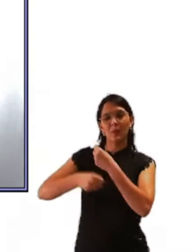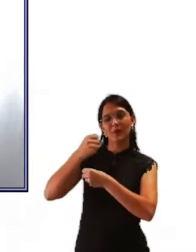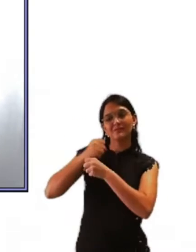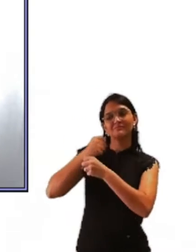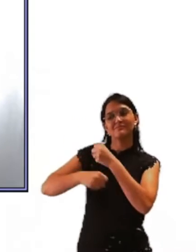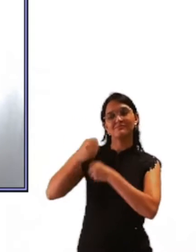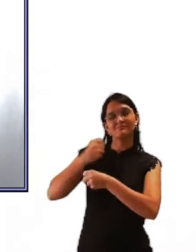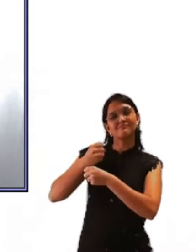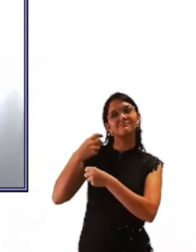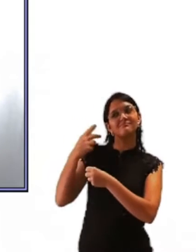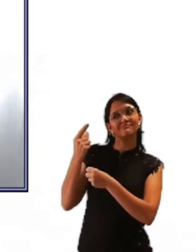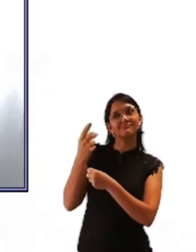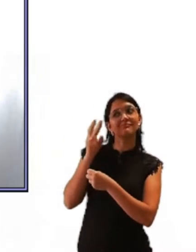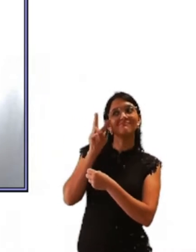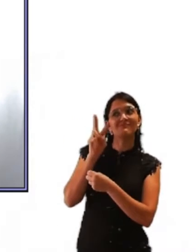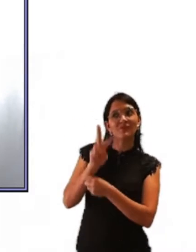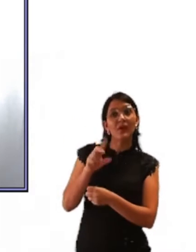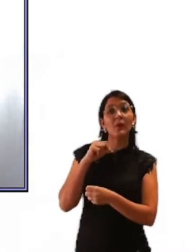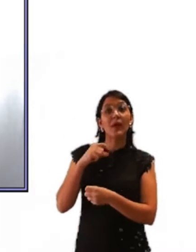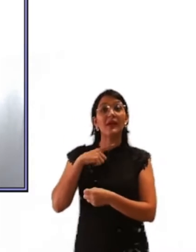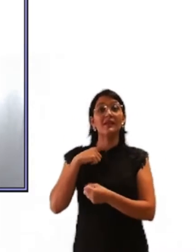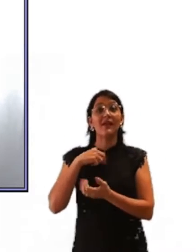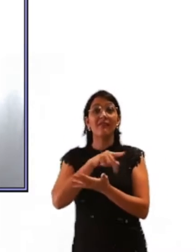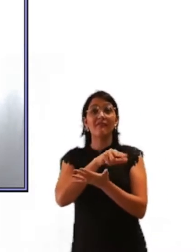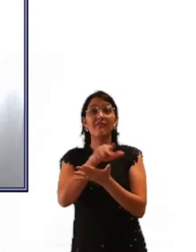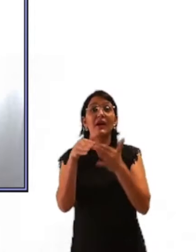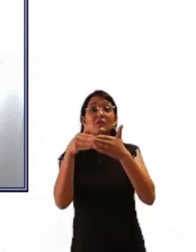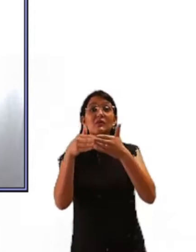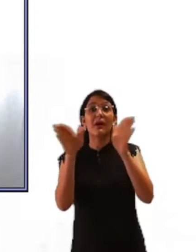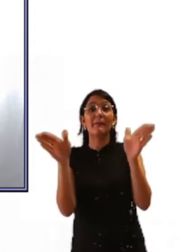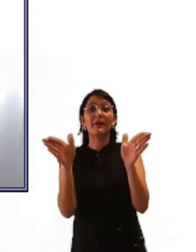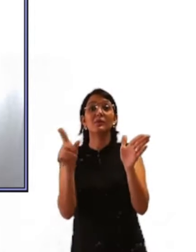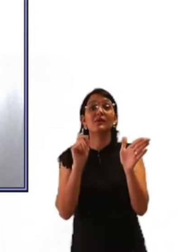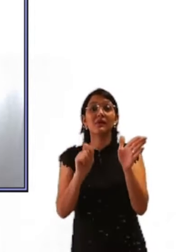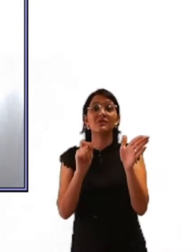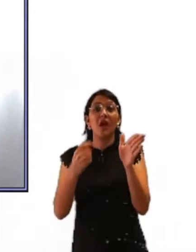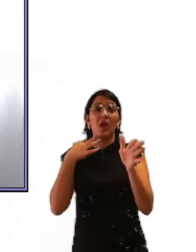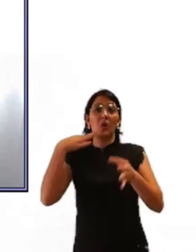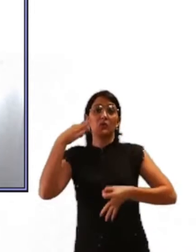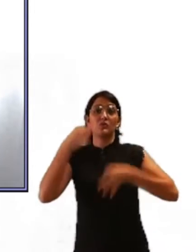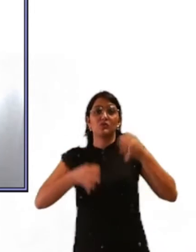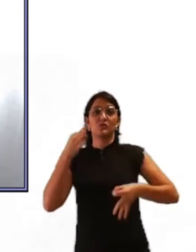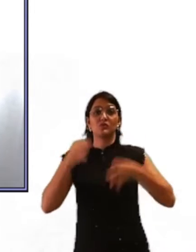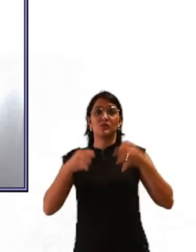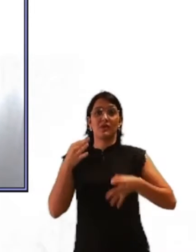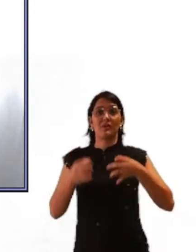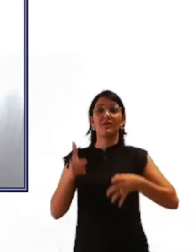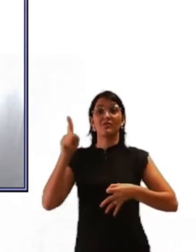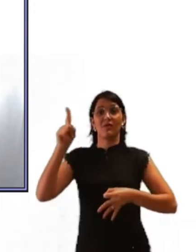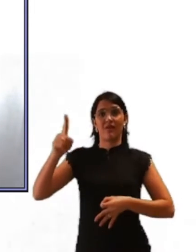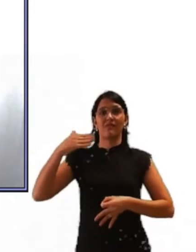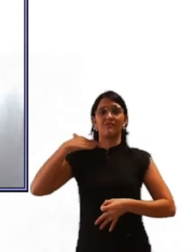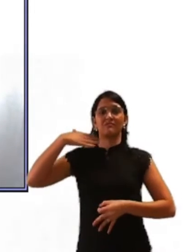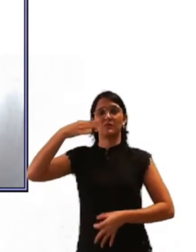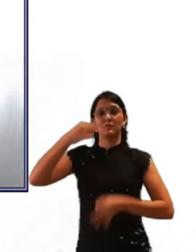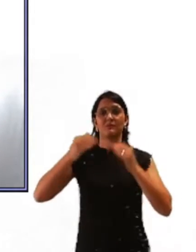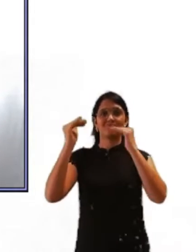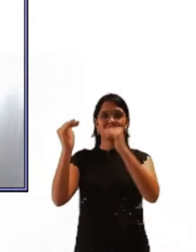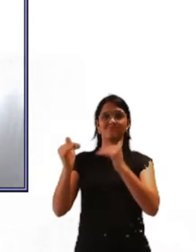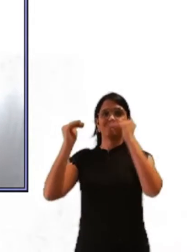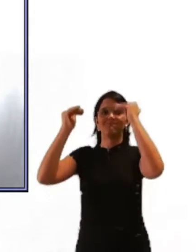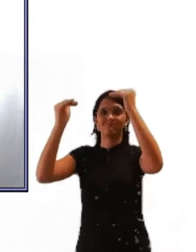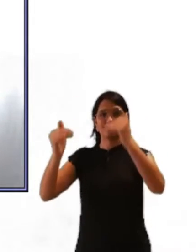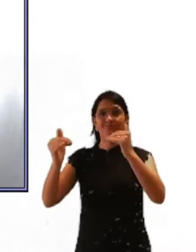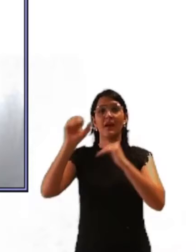a abertura muito significativa dos julgamentos do Poder Judiciário, notadamente do Supremo